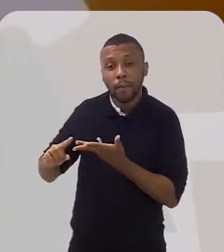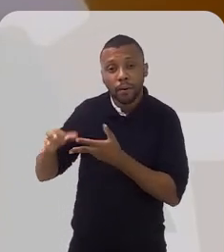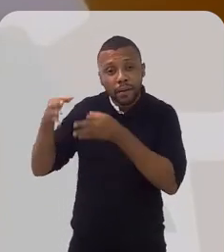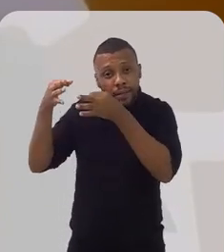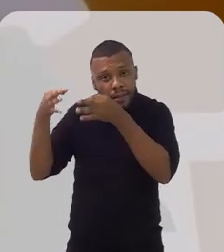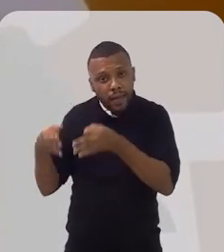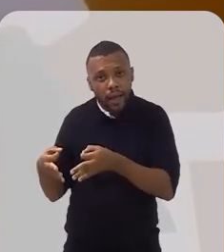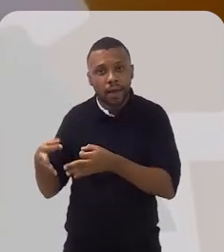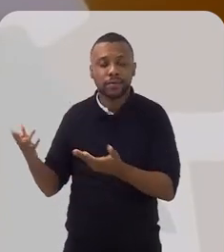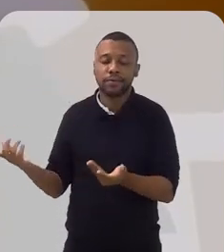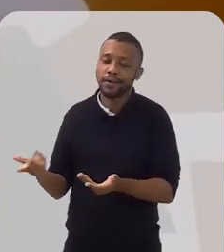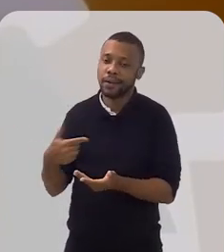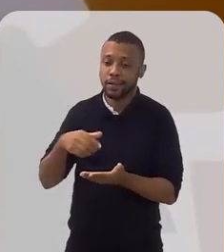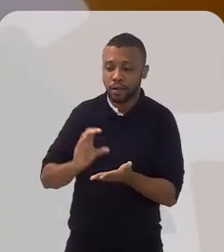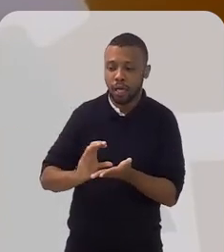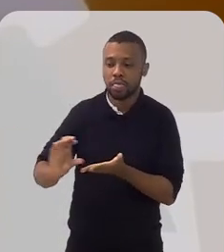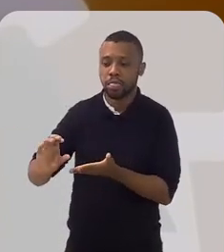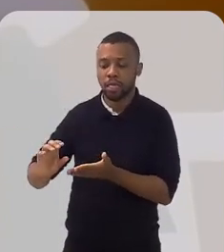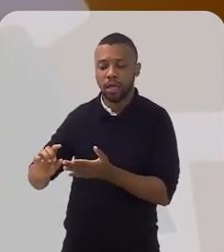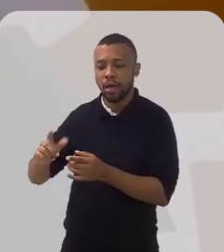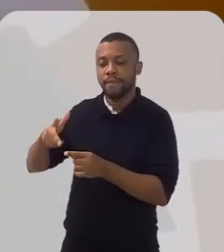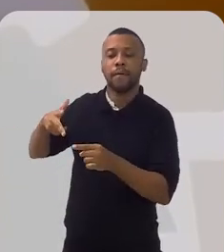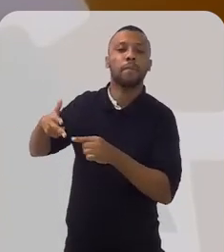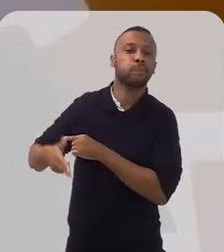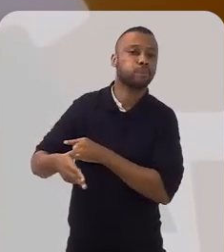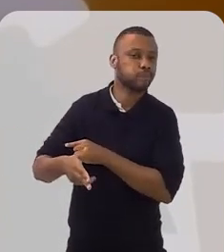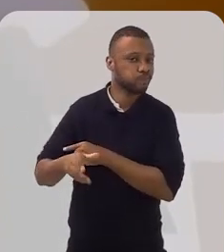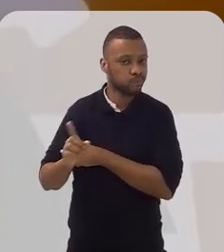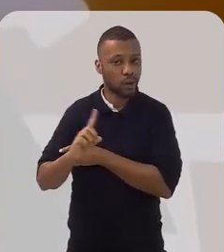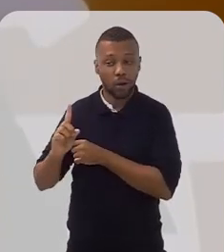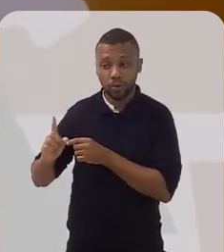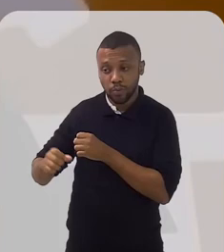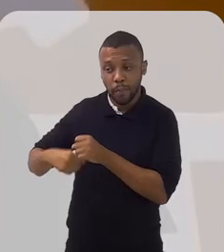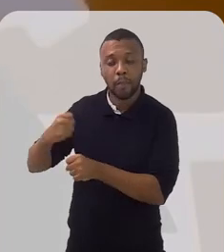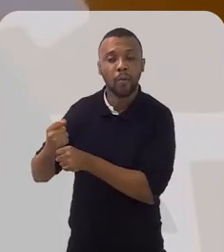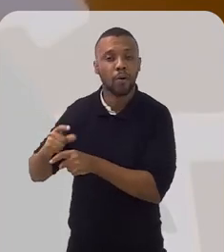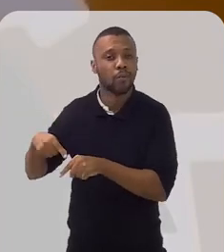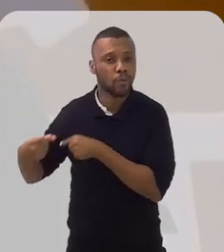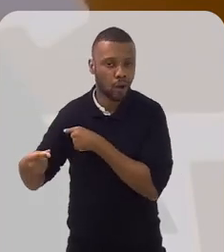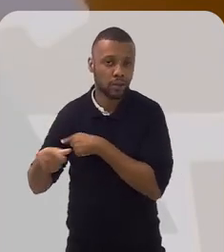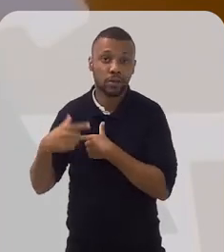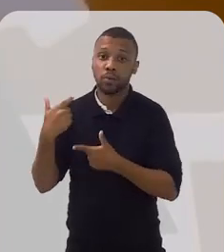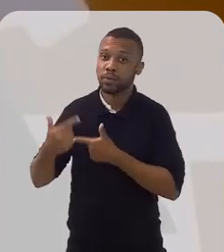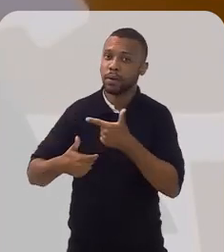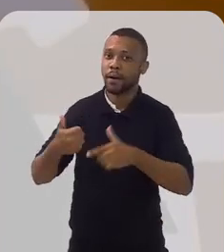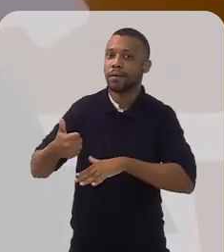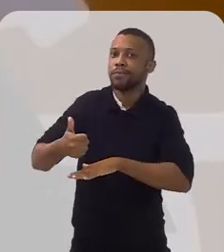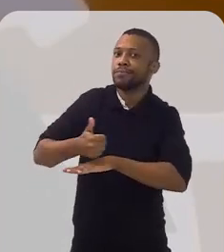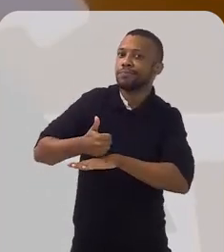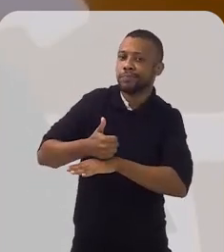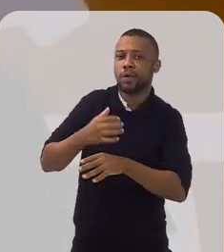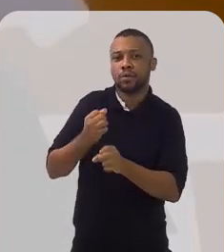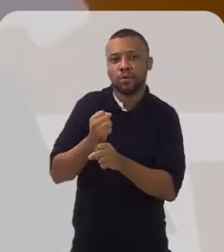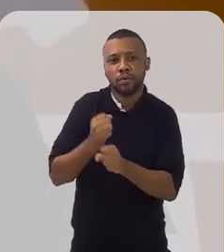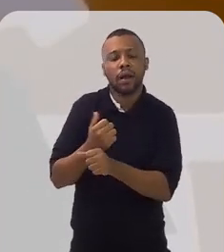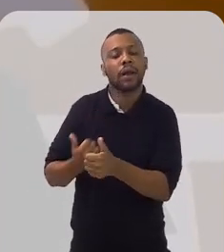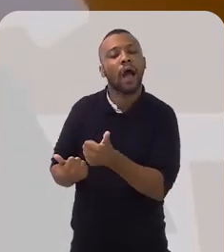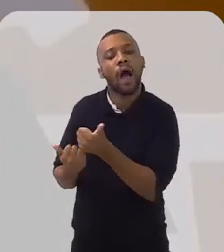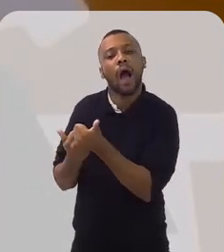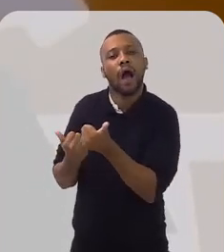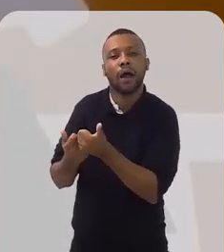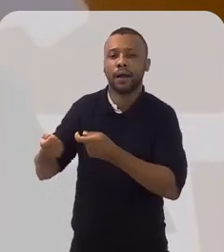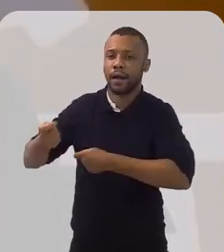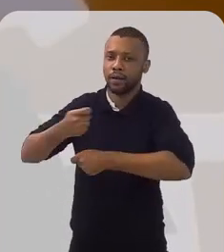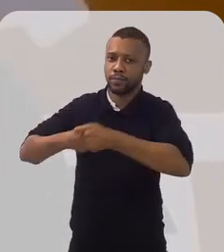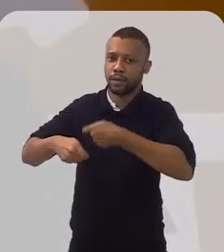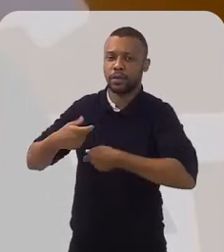ele fica impedido de receber recurso no ano seguinte. Então, o trabalho do contador, que apoia e assessora a administração pública,